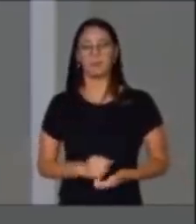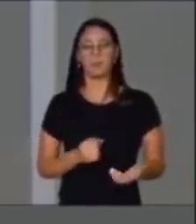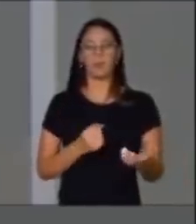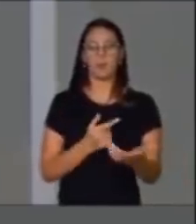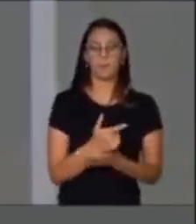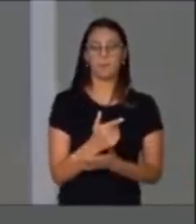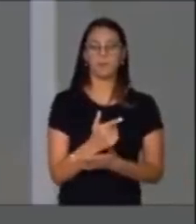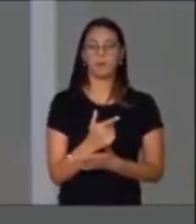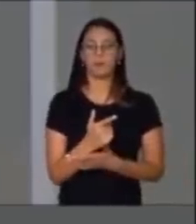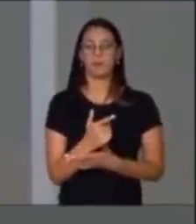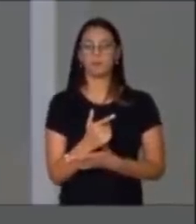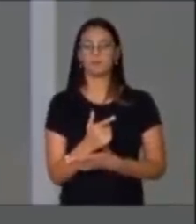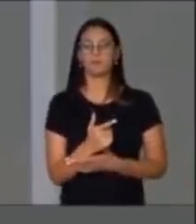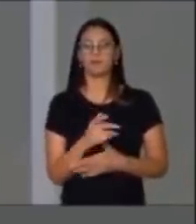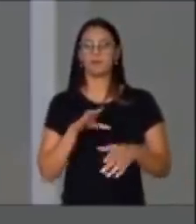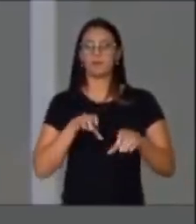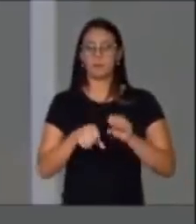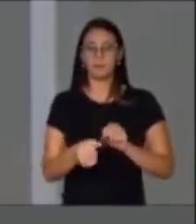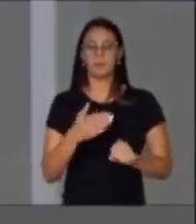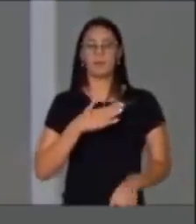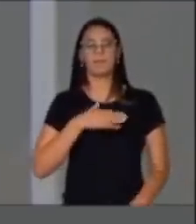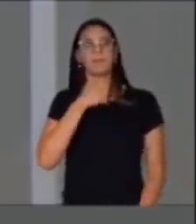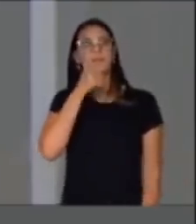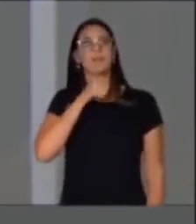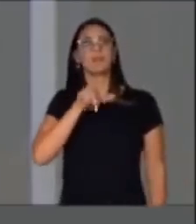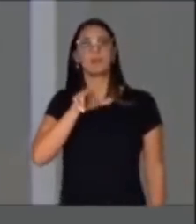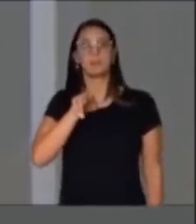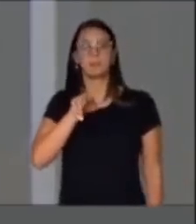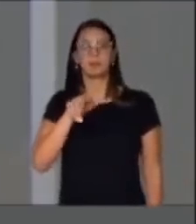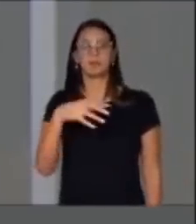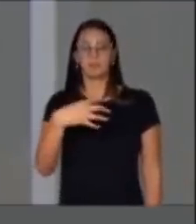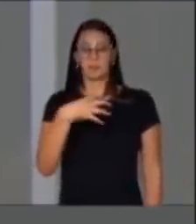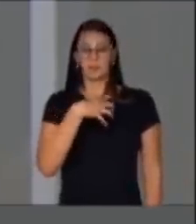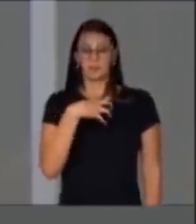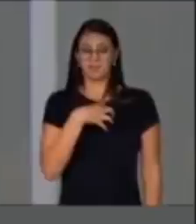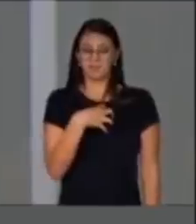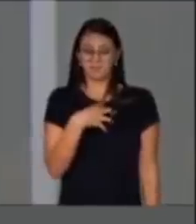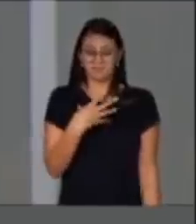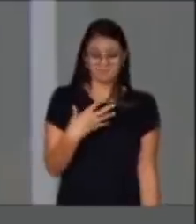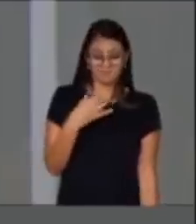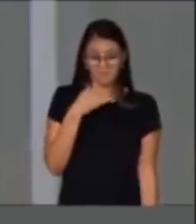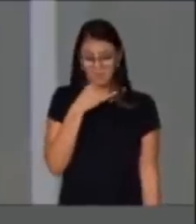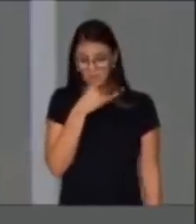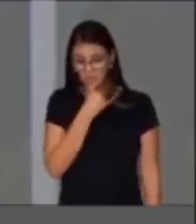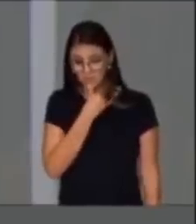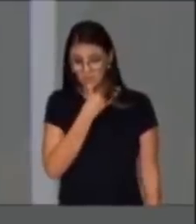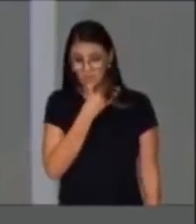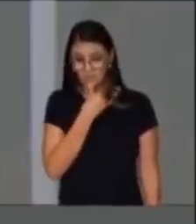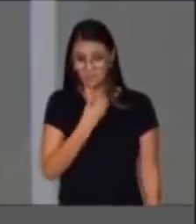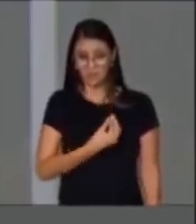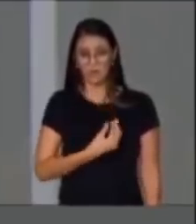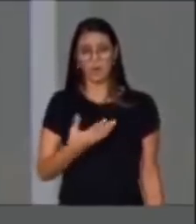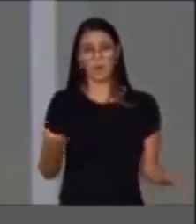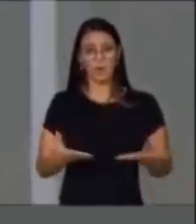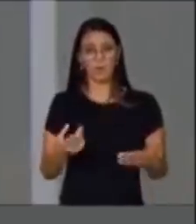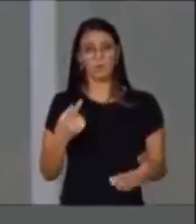para acompanhar a formatura da minha irmã. Eu me sinto triste de que ele não está